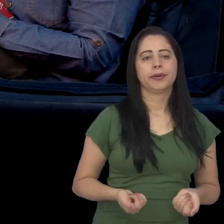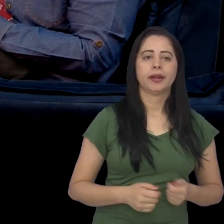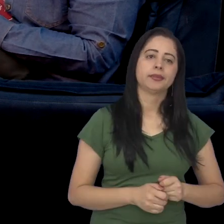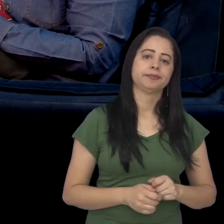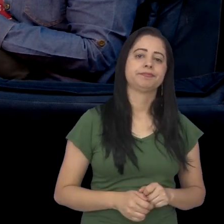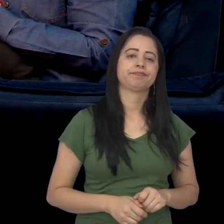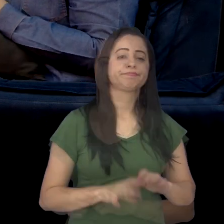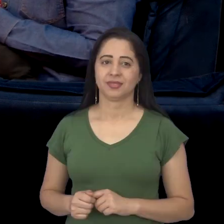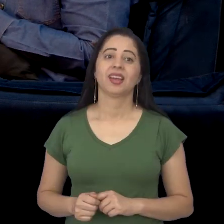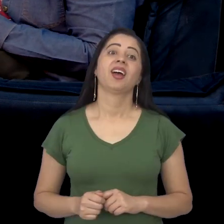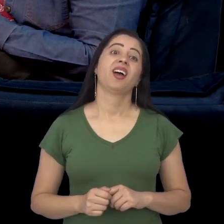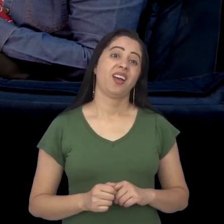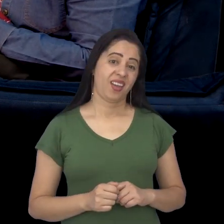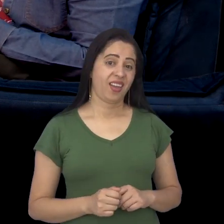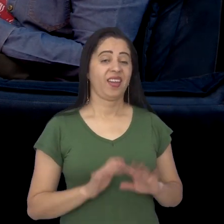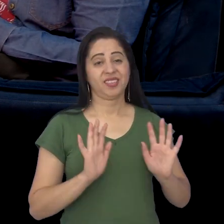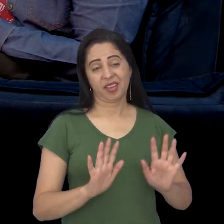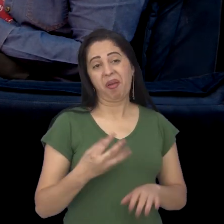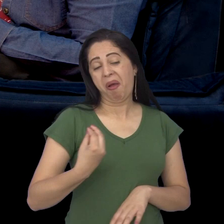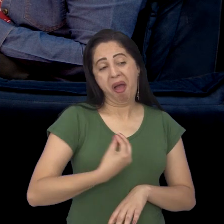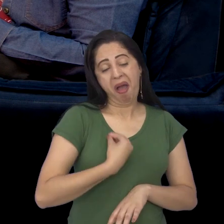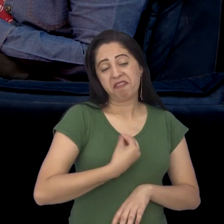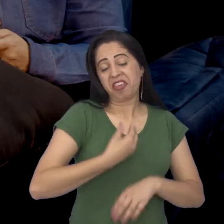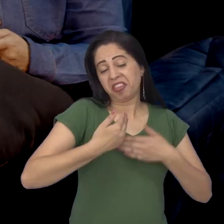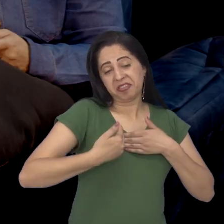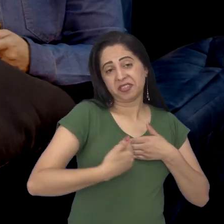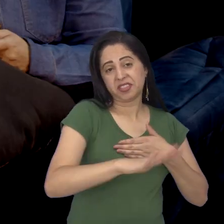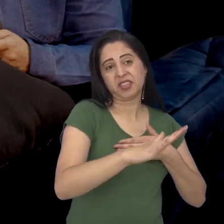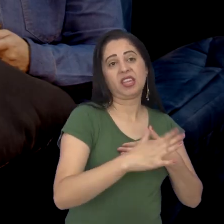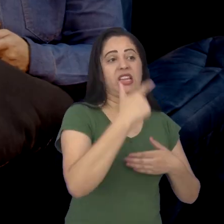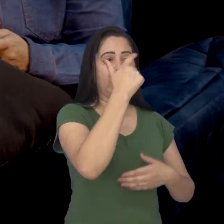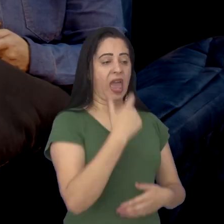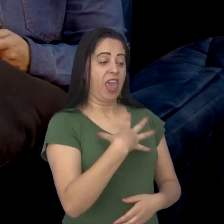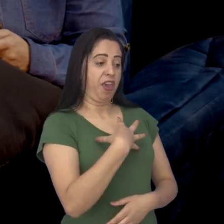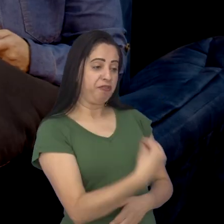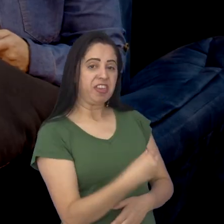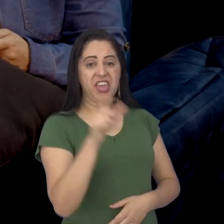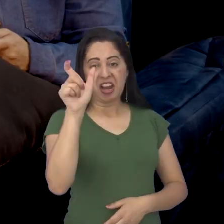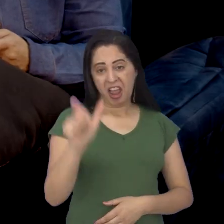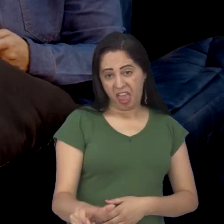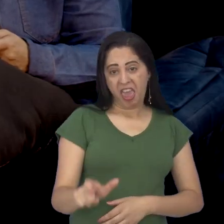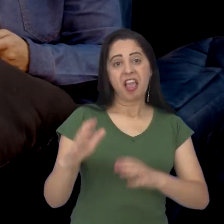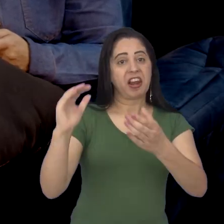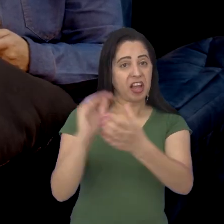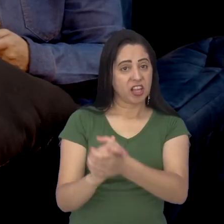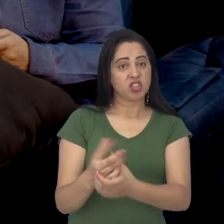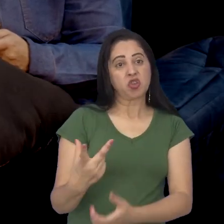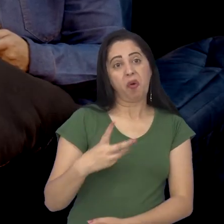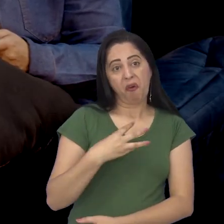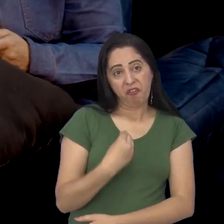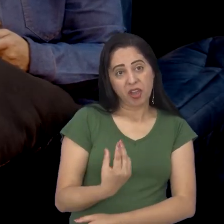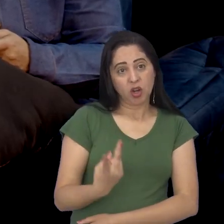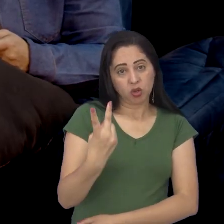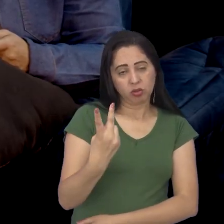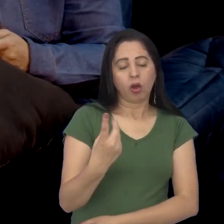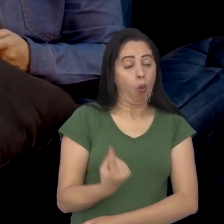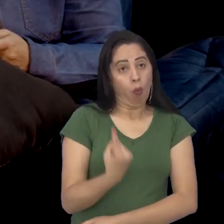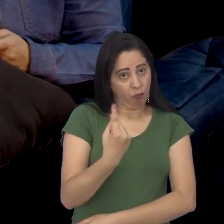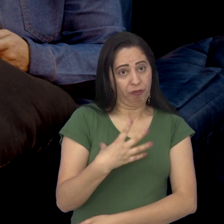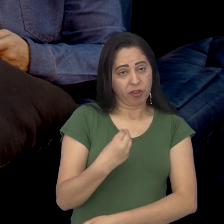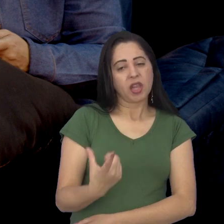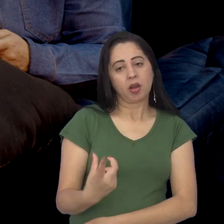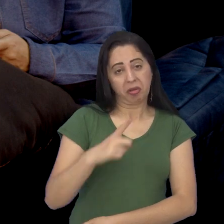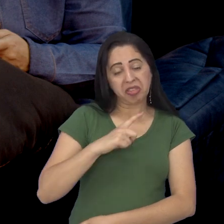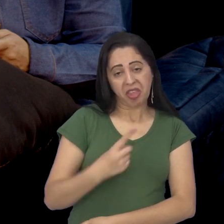não dá certo, né? Aí a vida fluiu, né? Eu tive minha filha, ele casou, teve 2 filhos. Não, ele teve um filho. A gente